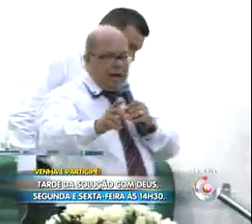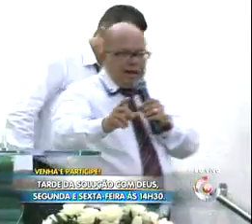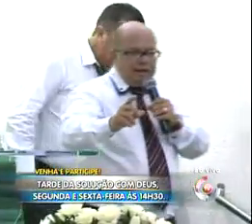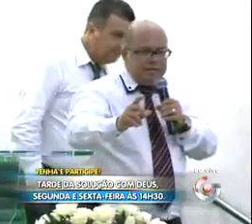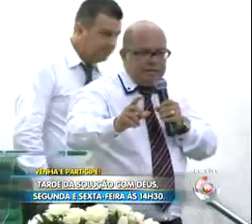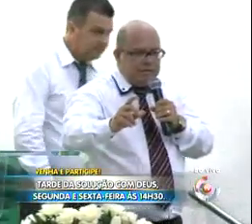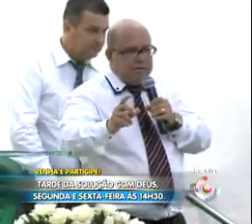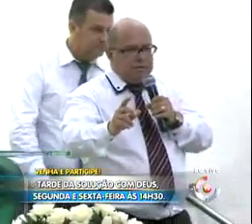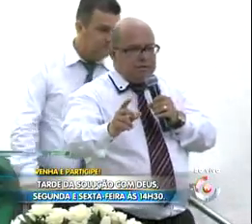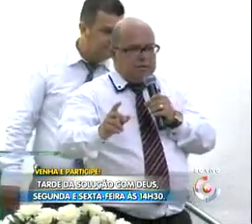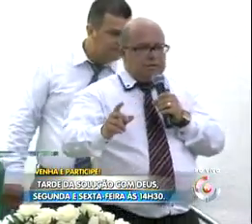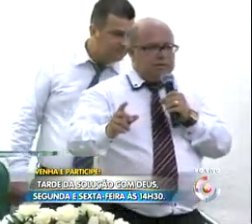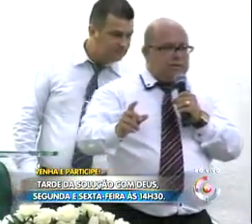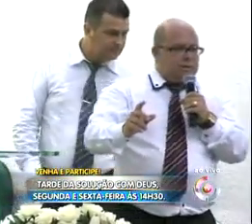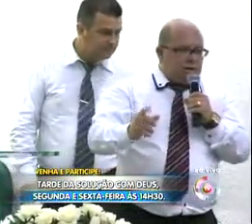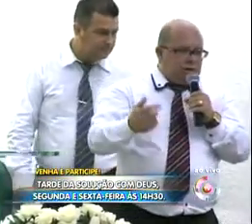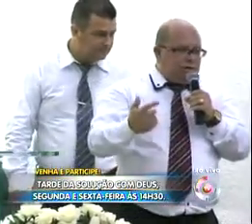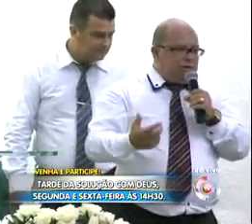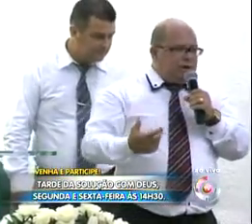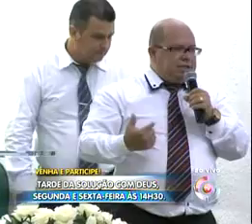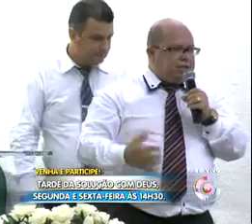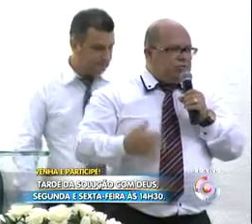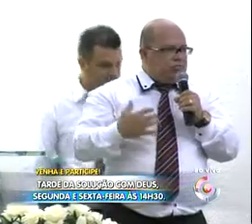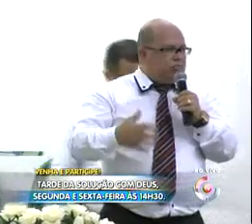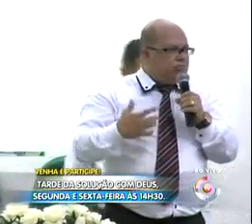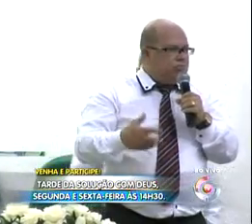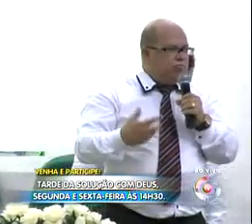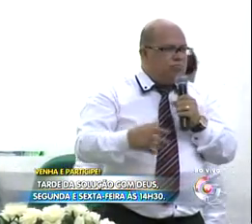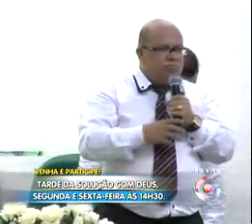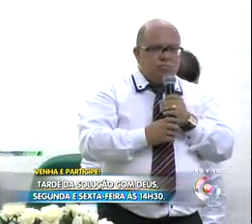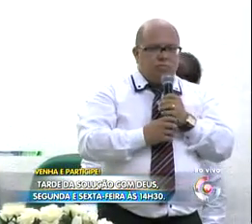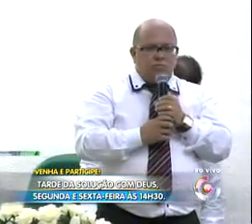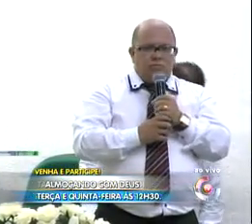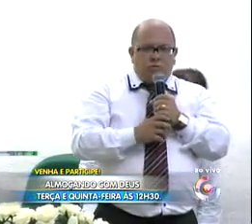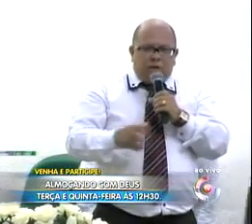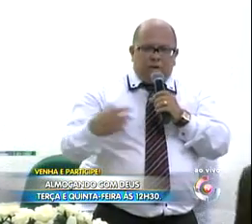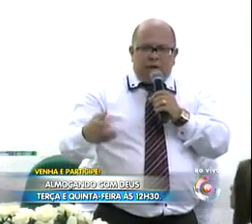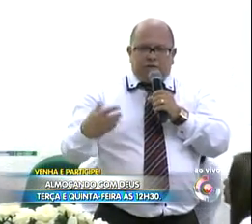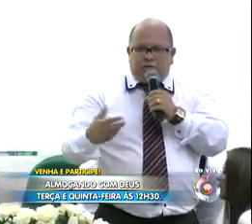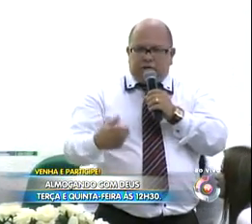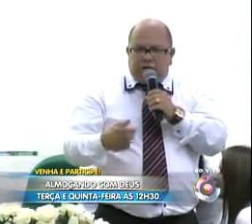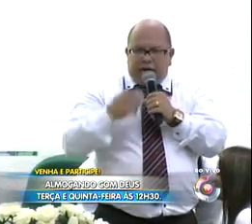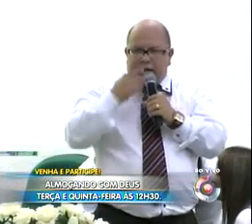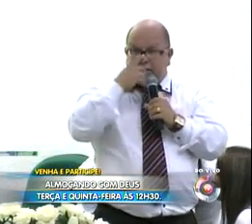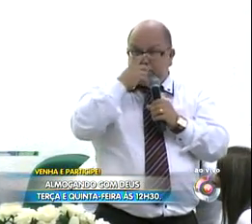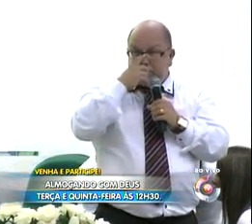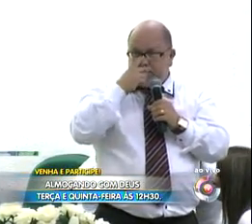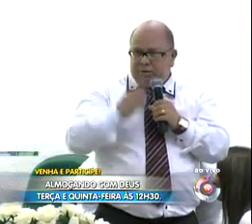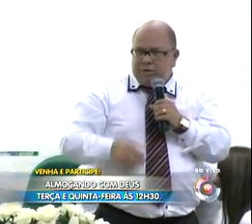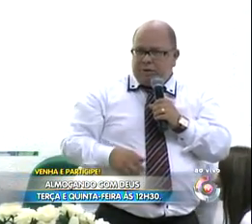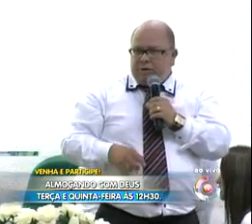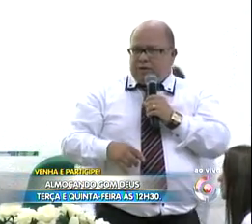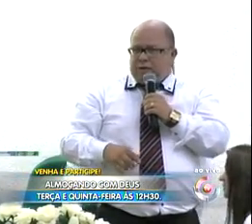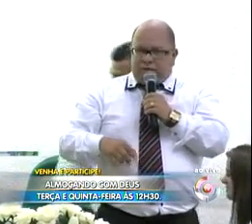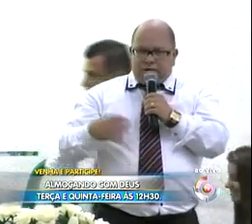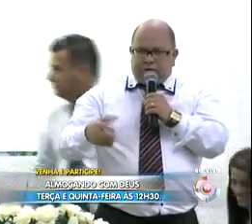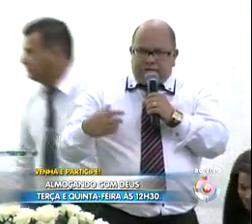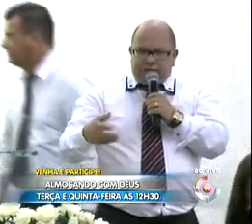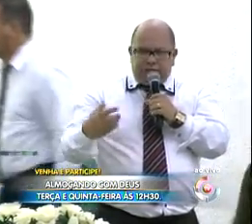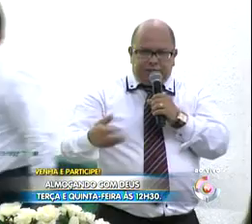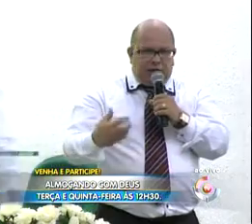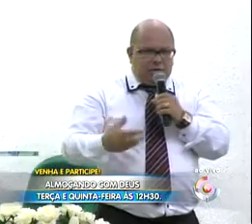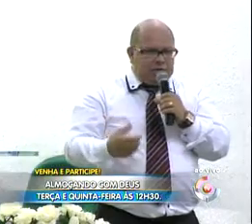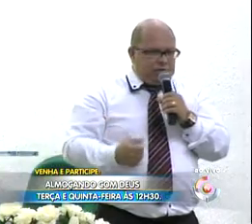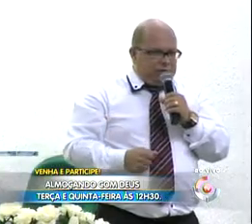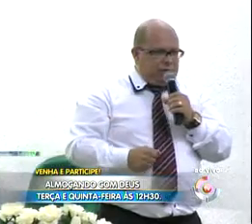Olhe para cá. Talvez você vai sentir um queimou na sua enfermidade. Talvez você